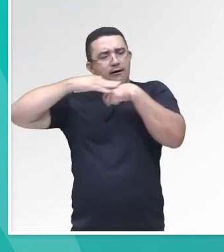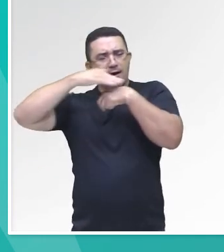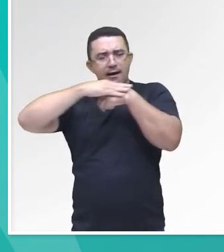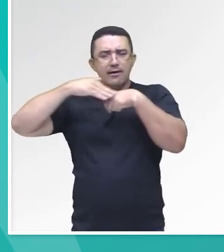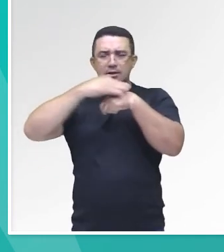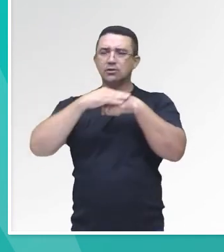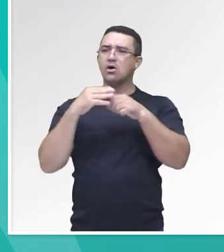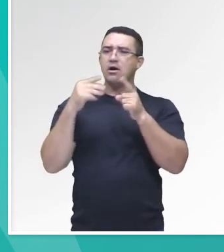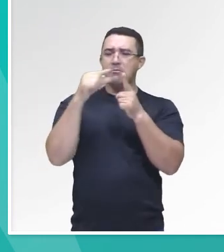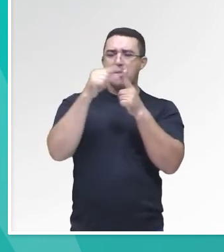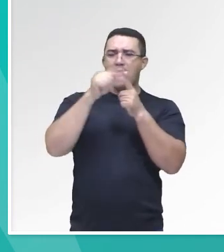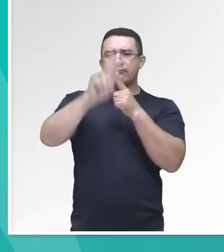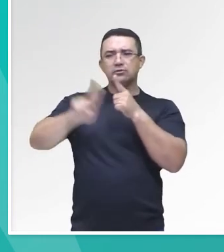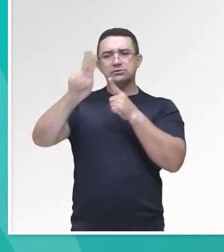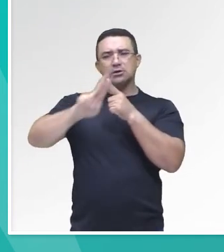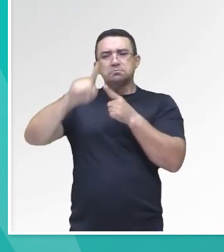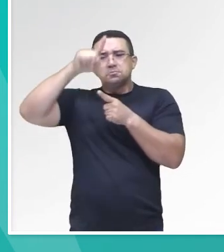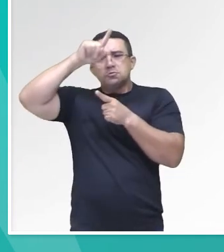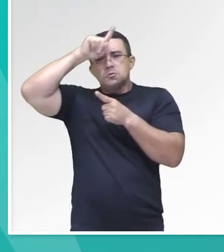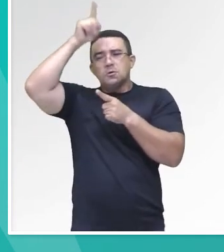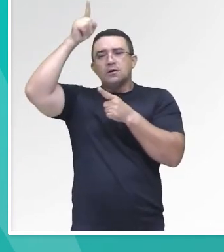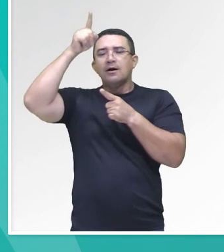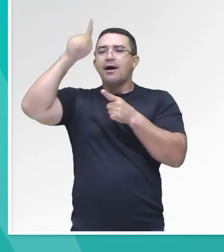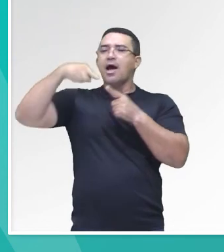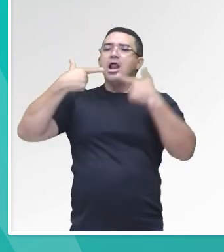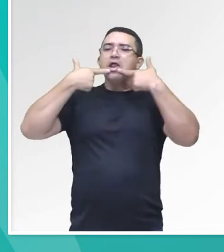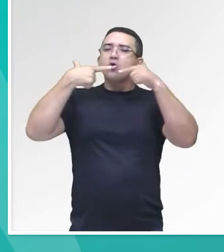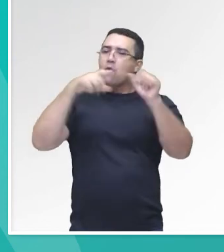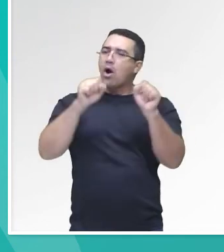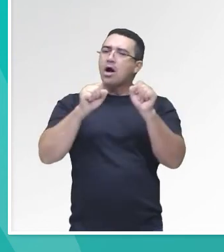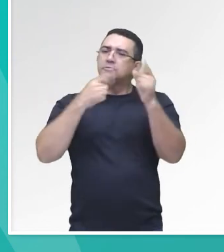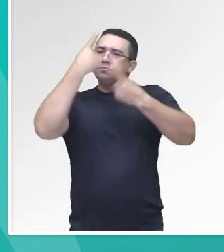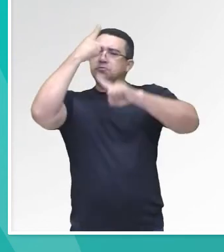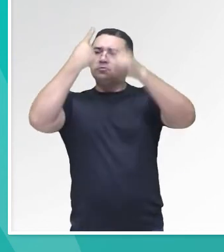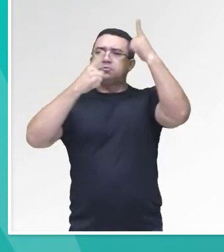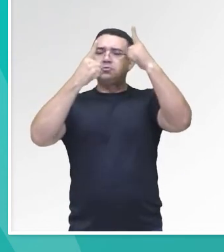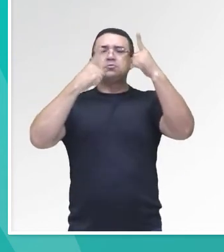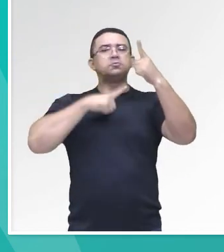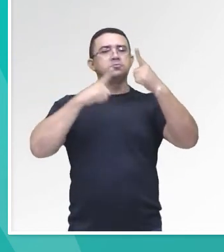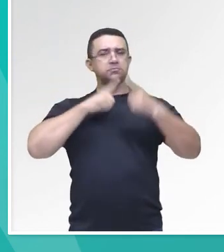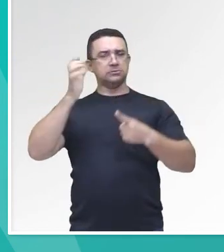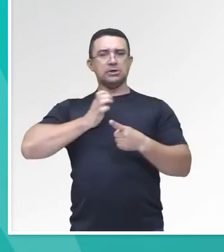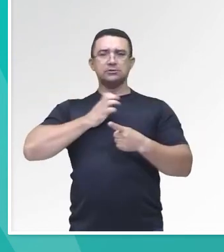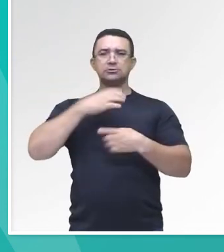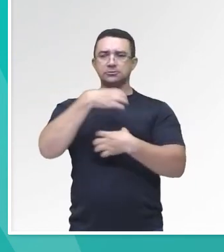de modo criativo e artístico. Linguagem expressiva rica em sentidos.